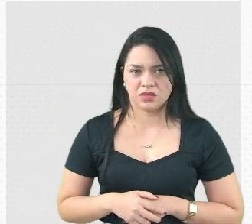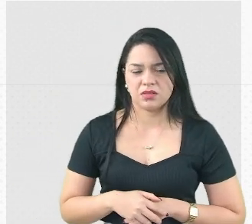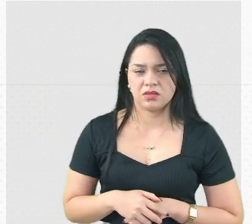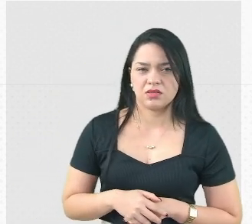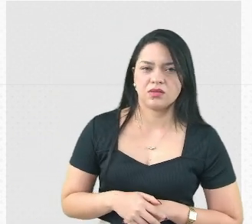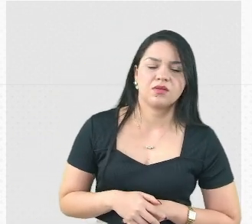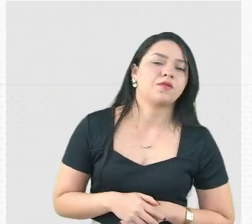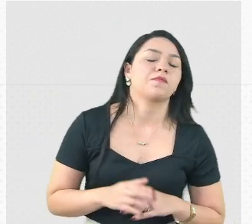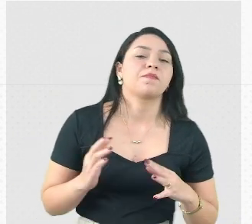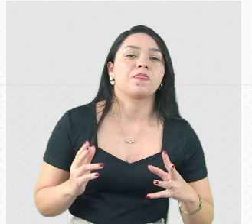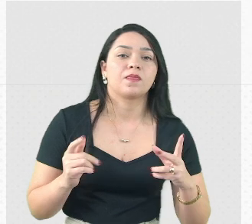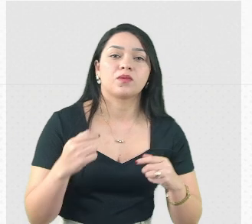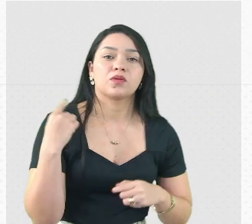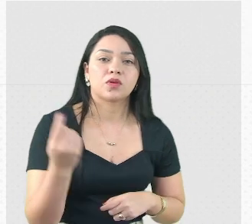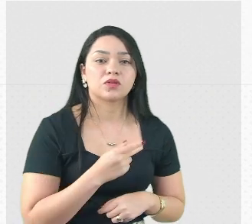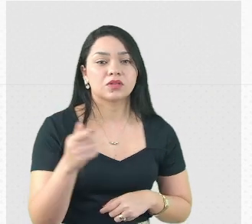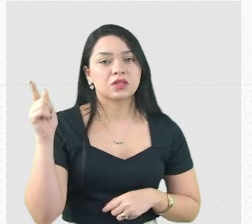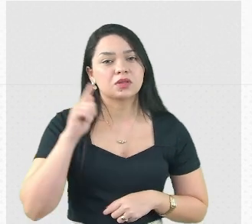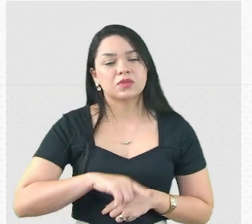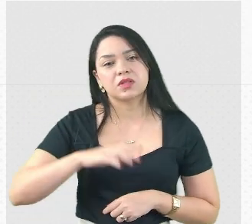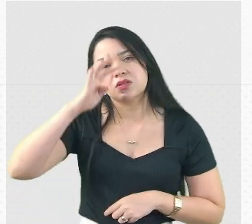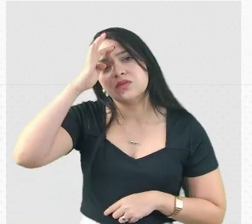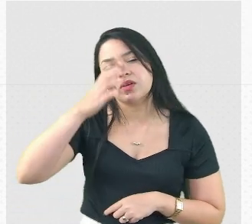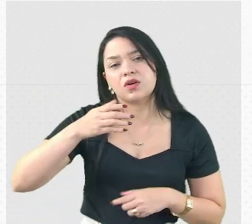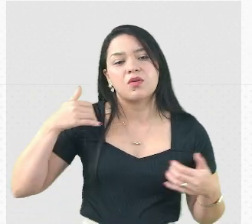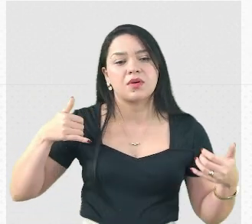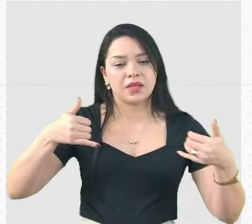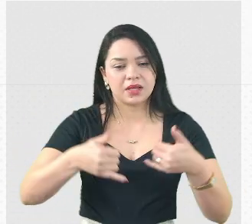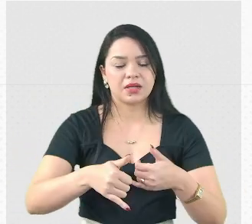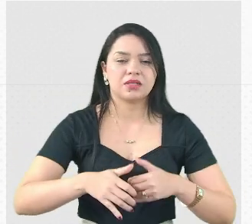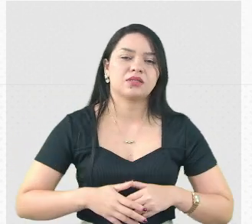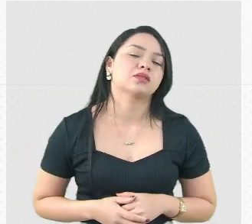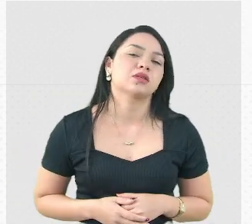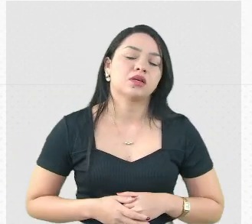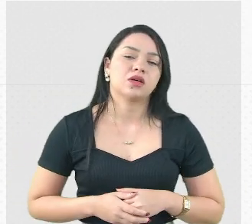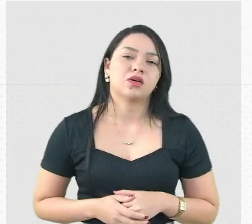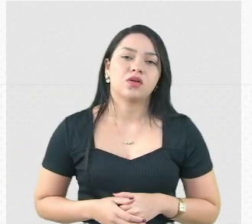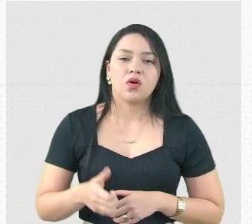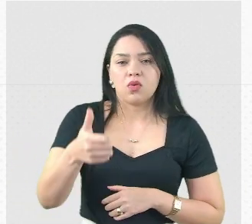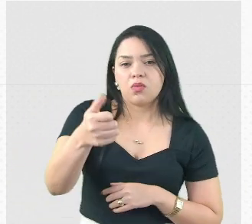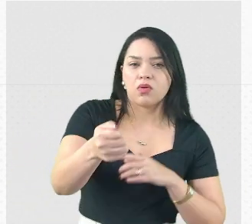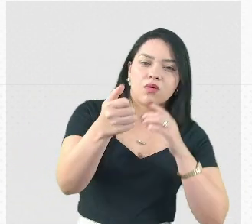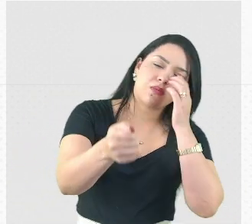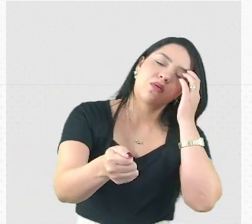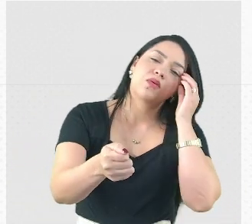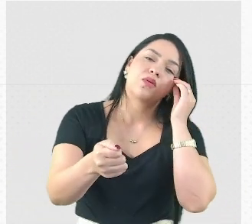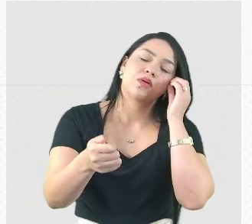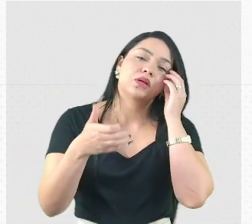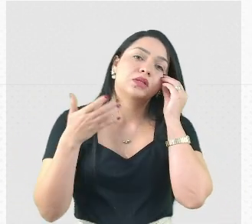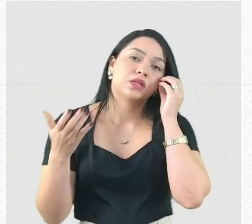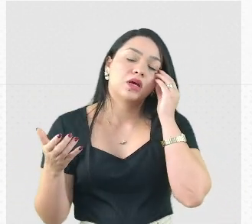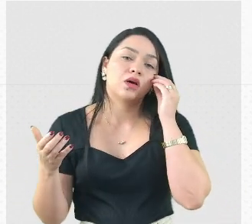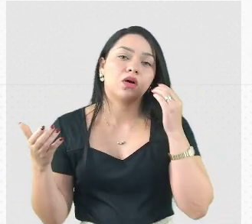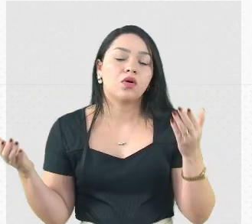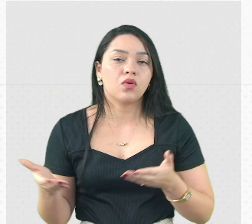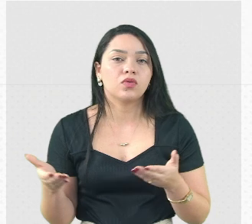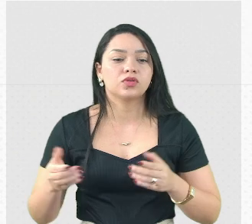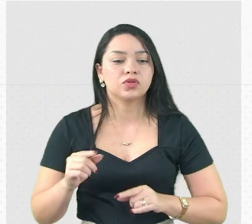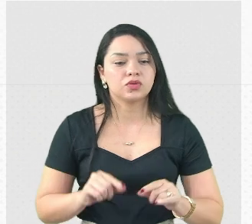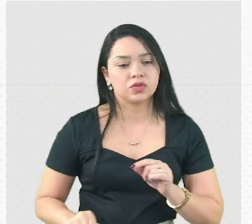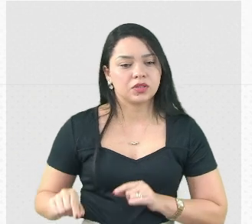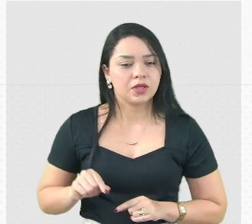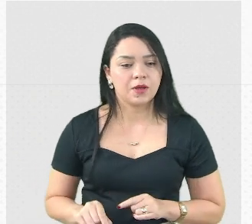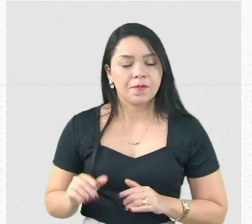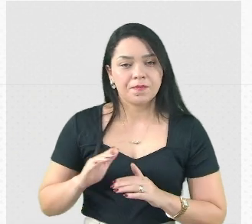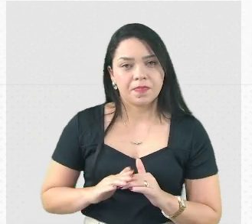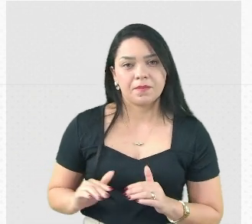facilitado. Tudo nós conseguimos resolver com uma ligação, com um clique no controle. Então hoje o nosso gasto energético,